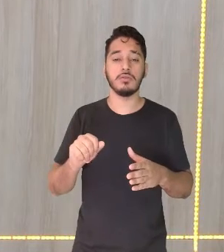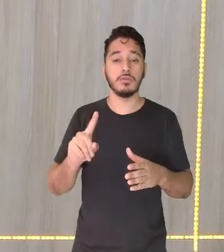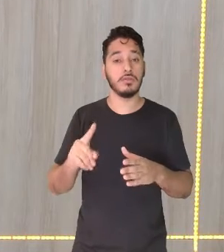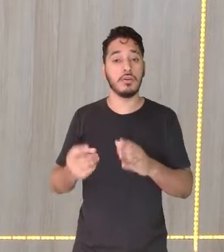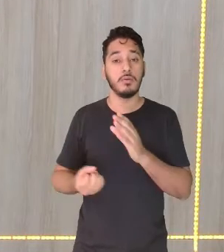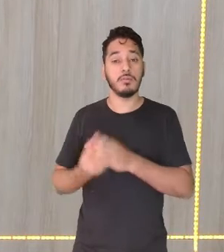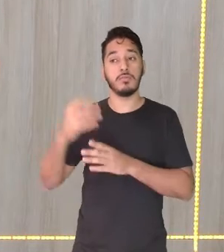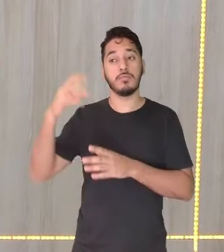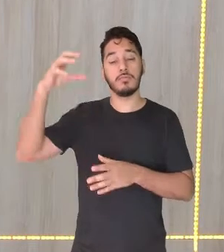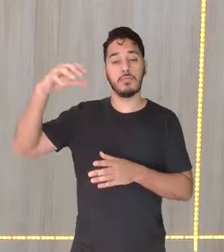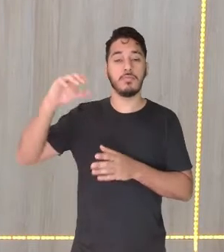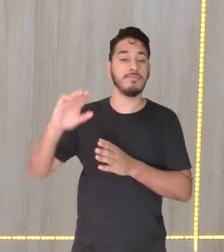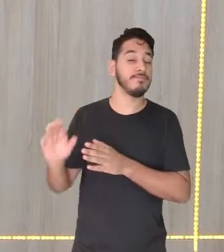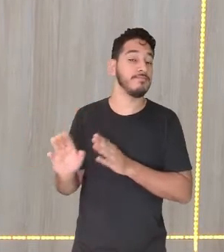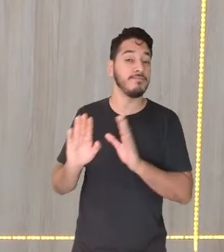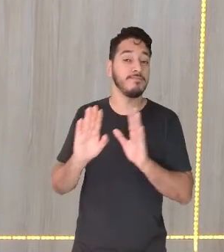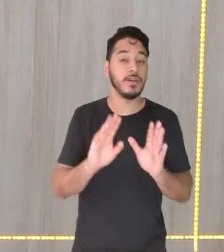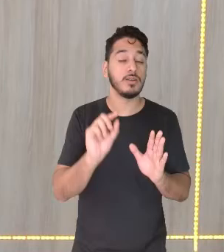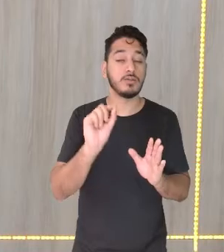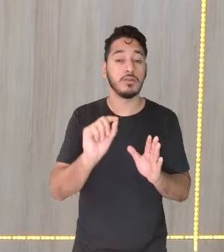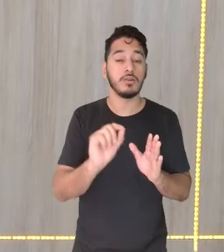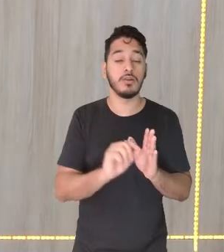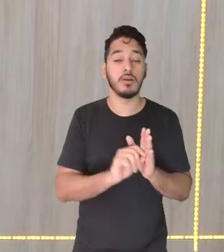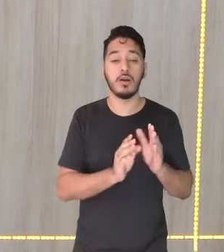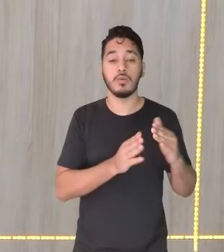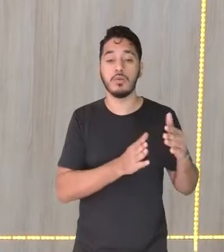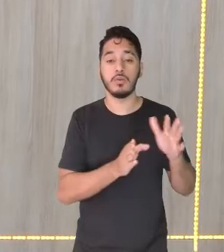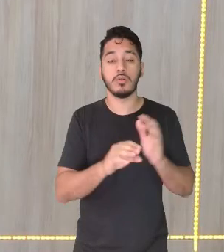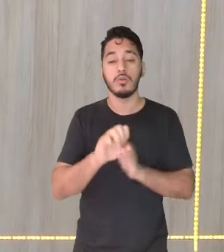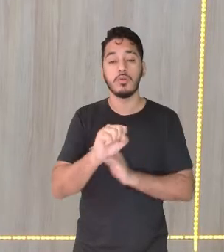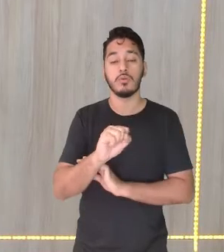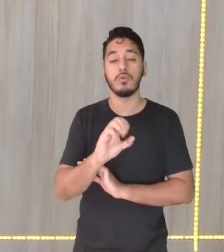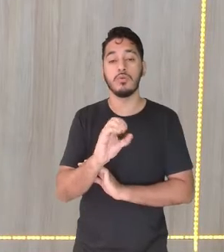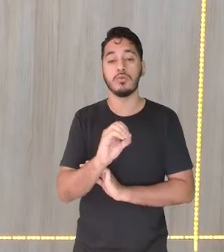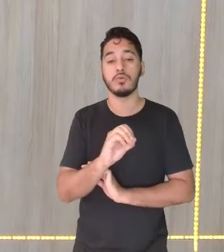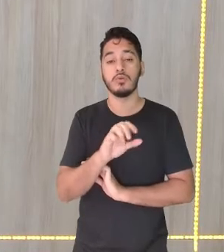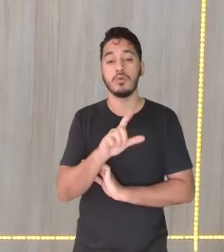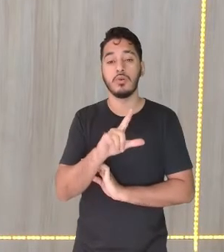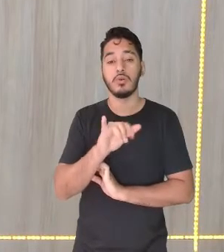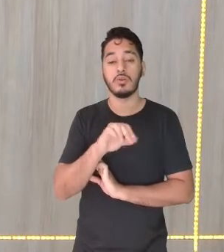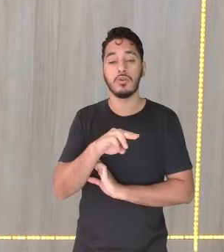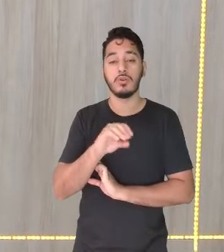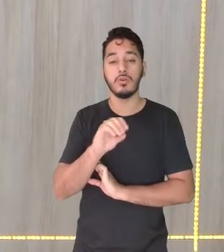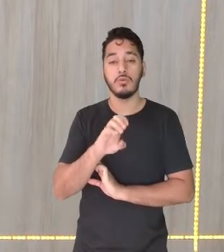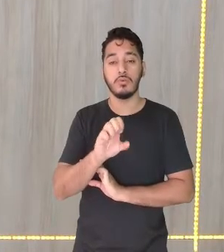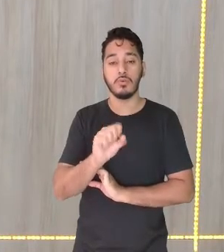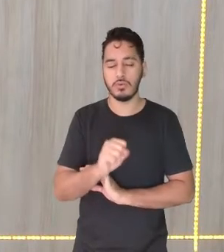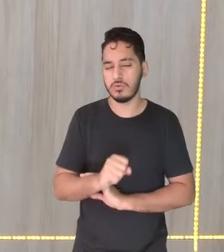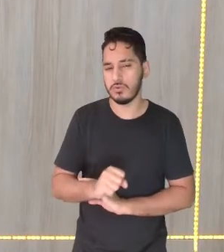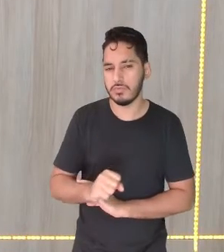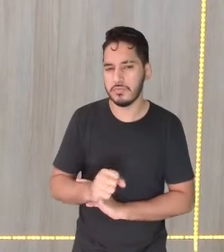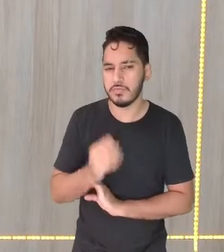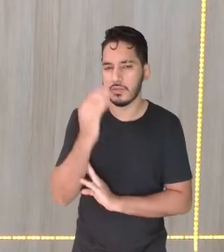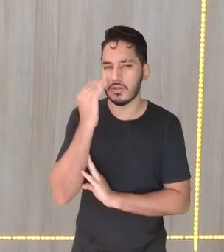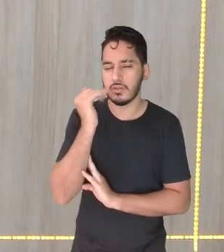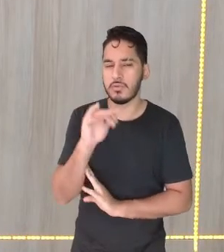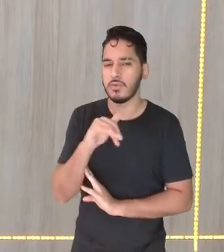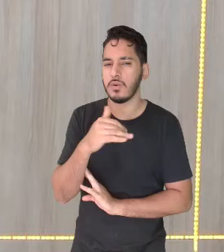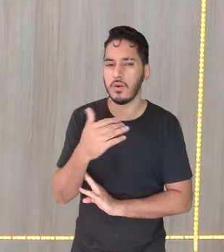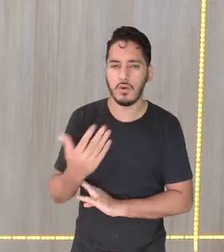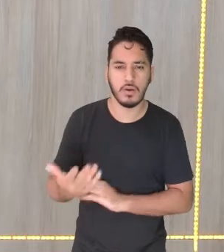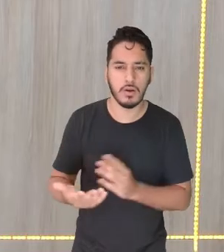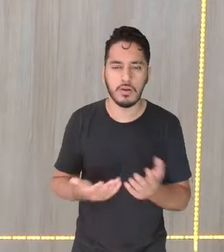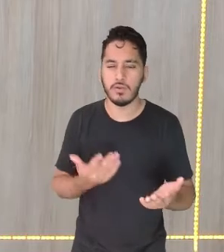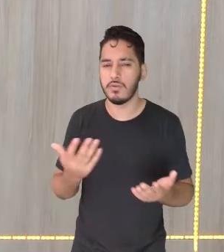assim, menos, né, a do rio Solimões. Alguém sabe aí qual é o rio que se forma